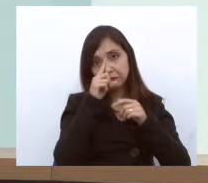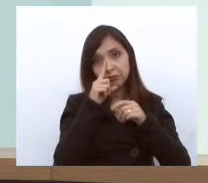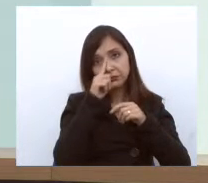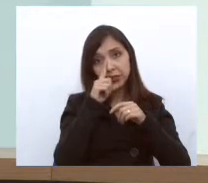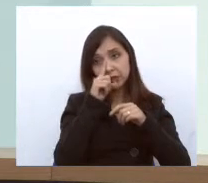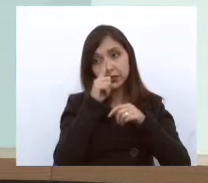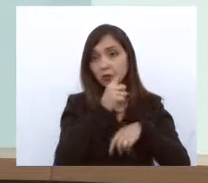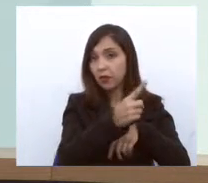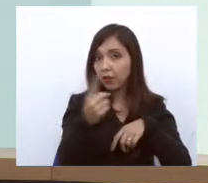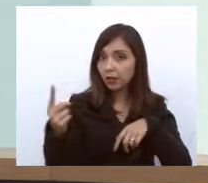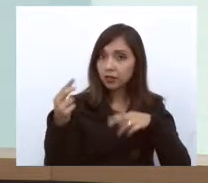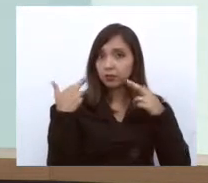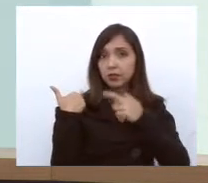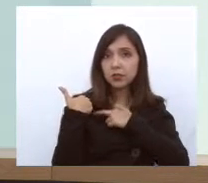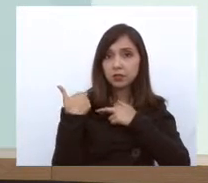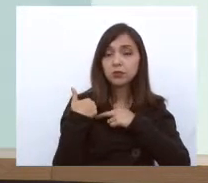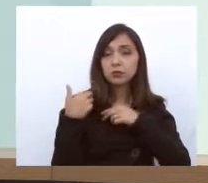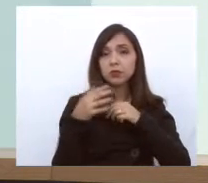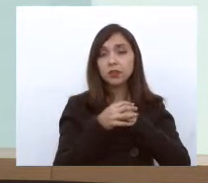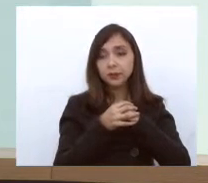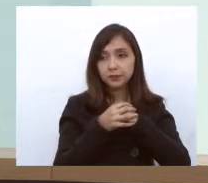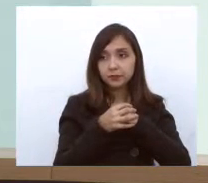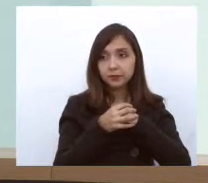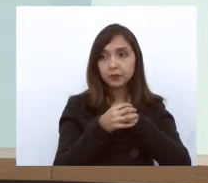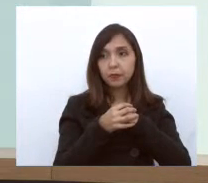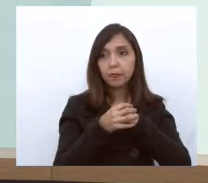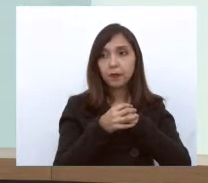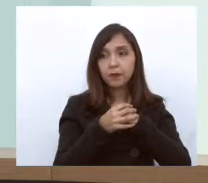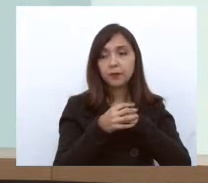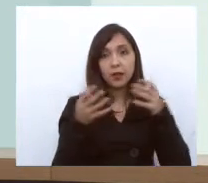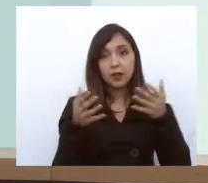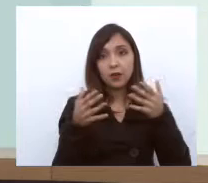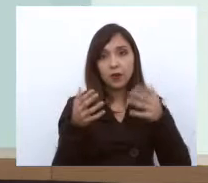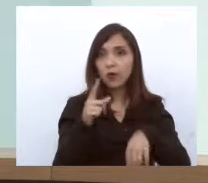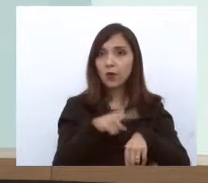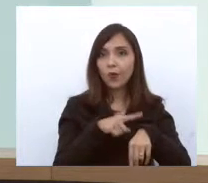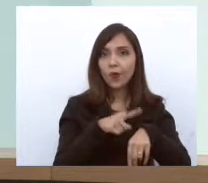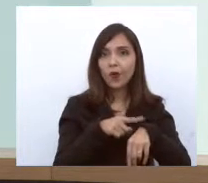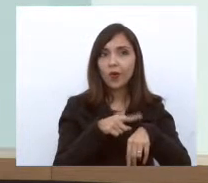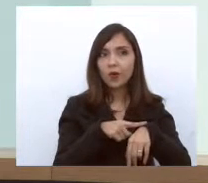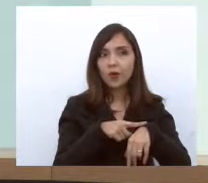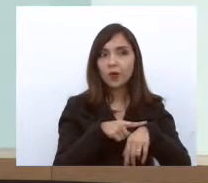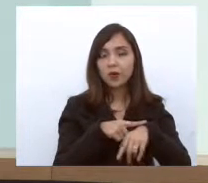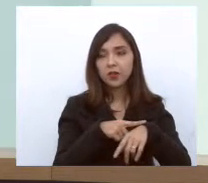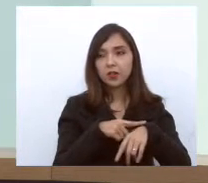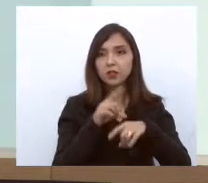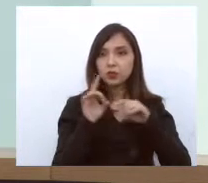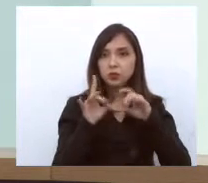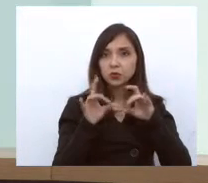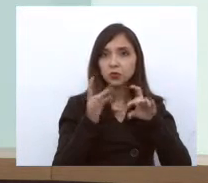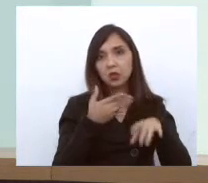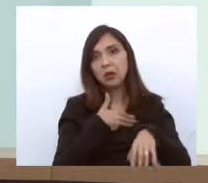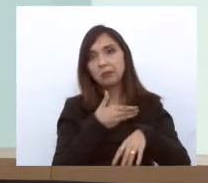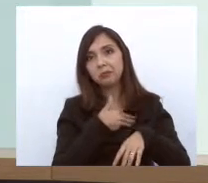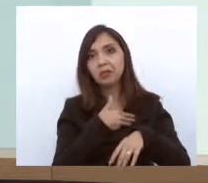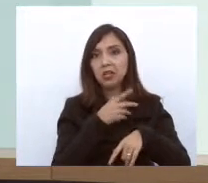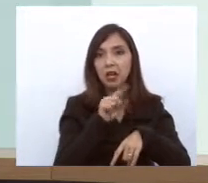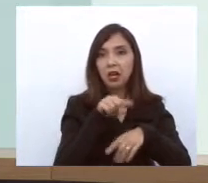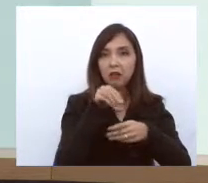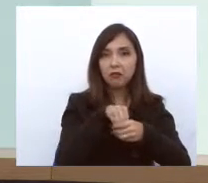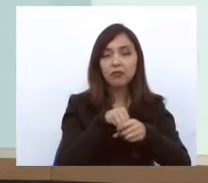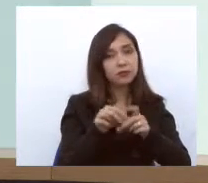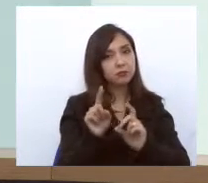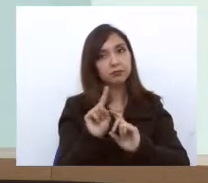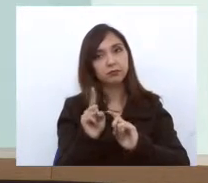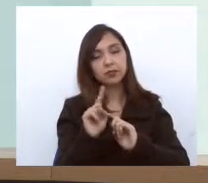Então, acho que cada um tem que ter responsabilidade com as coisas. Aqui não é o momento para ficar apenas o coleguismo, né? Que todos nós